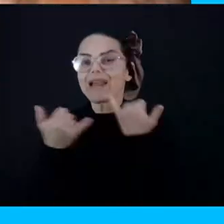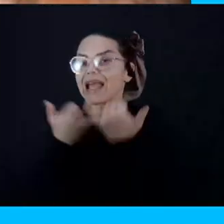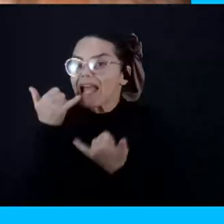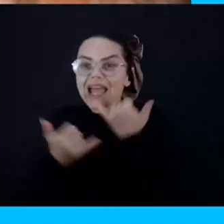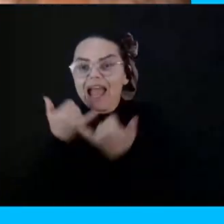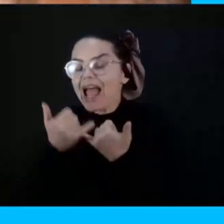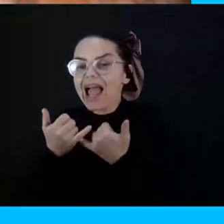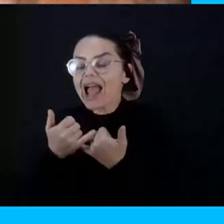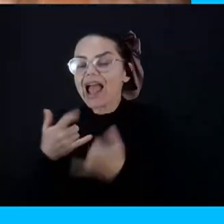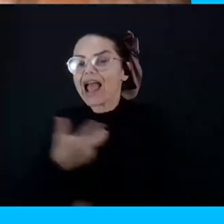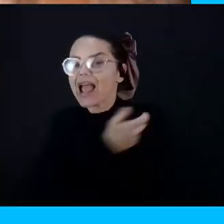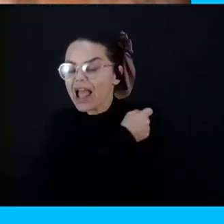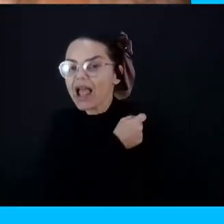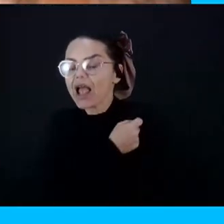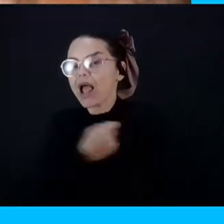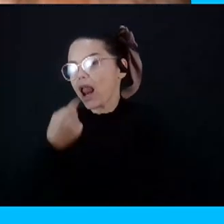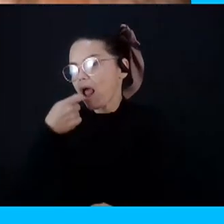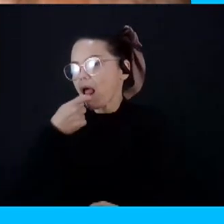vacinado, vermifugado,